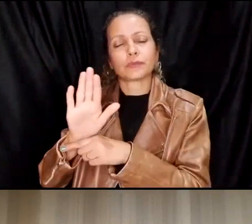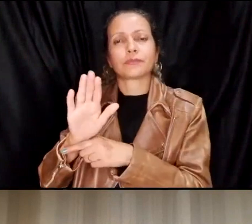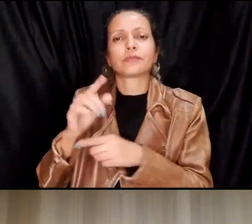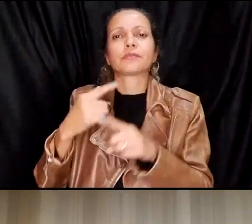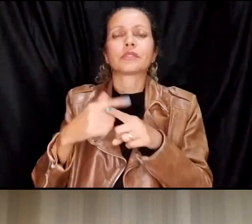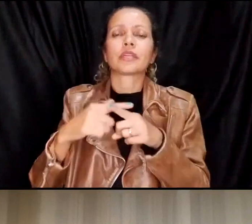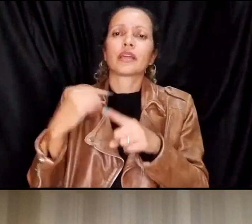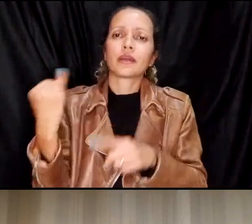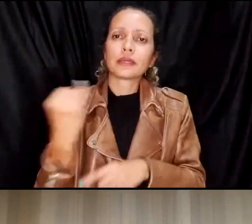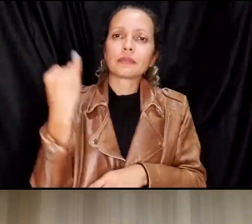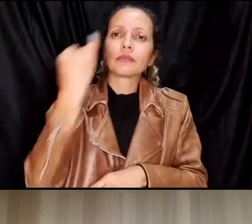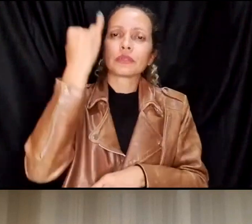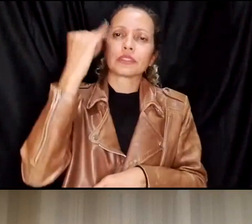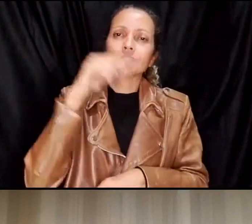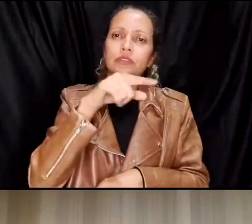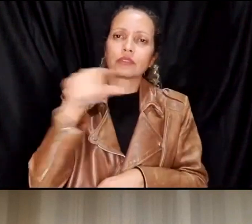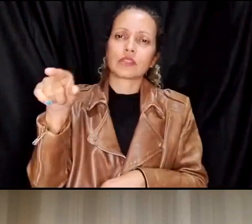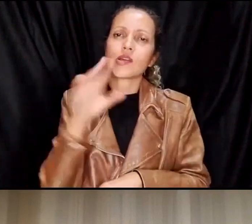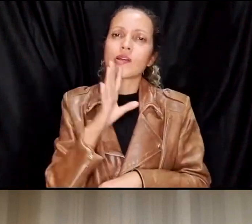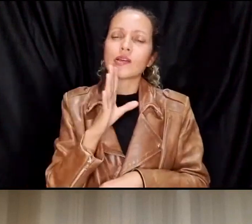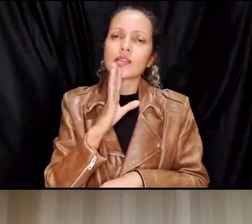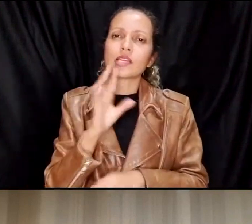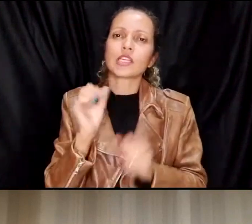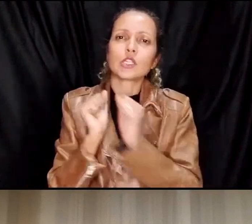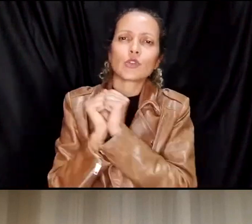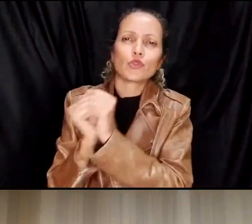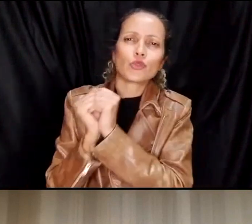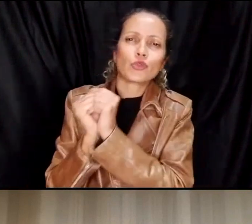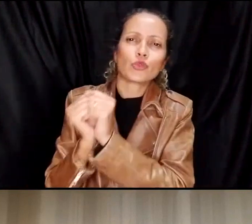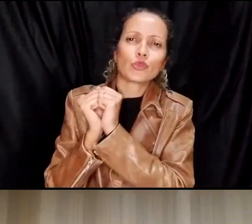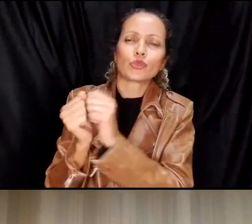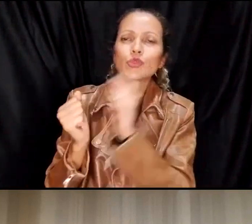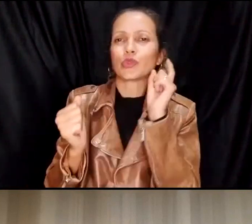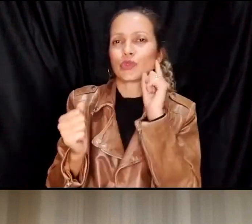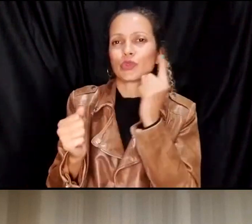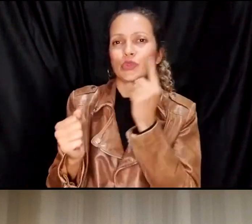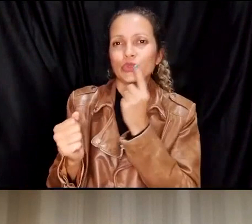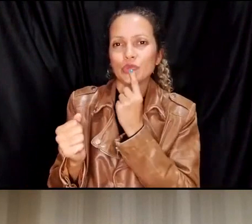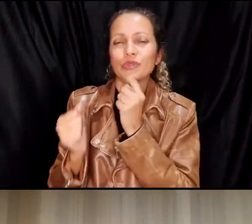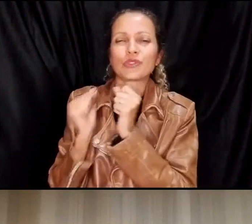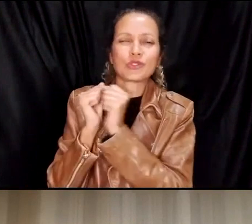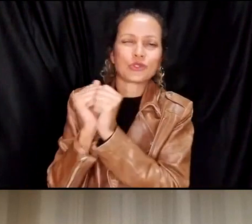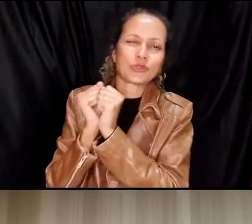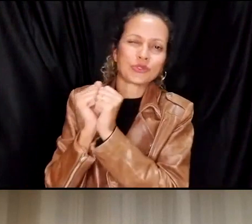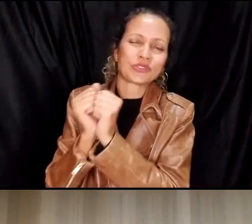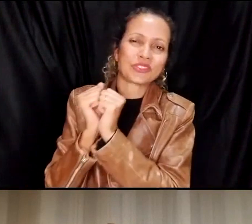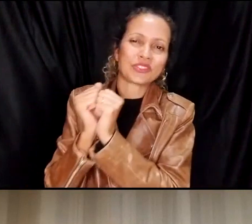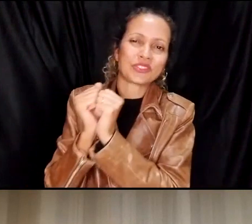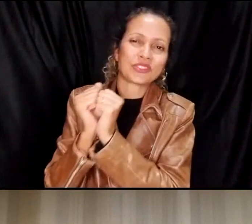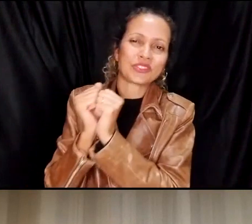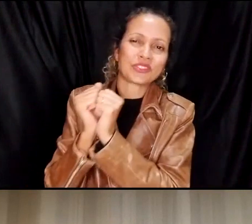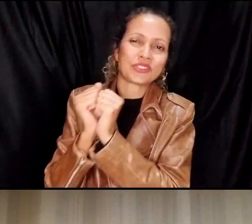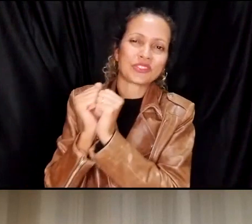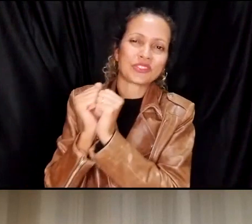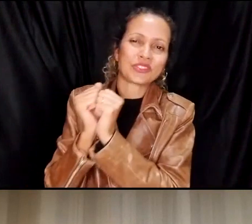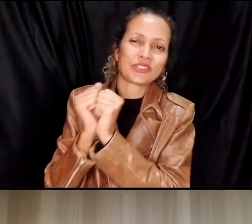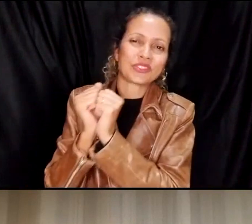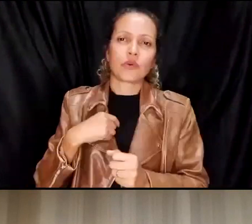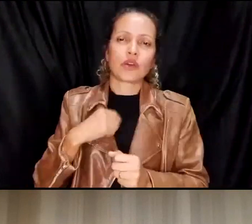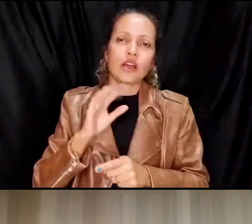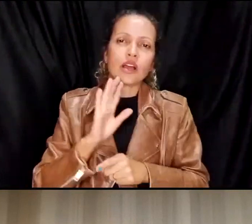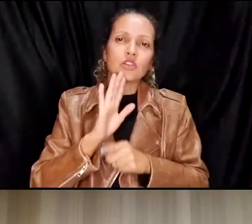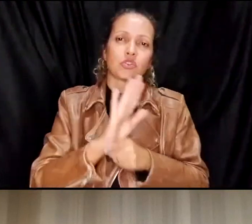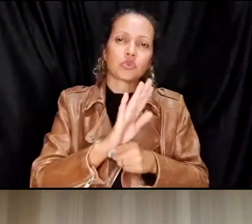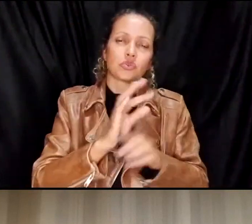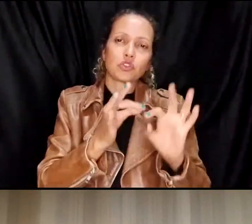junto com eles. Eu falo, eu nunca faço nada por eles, tá, gente? é com eles, né? Nunca por eles, porque